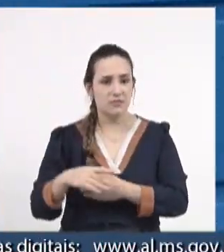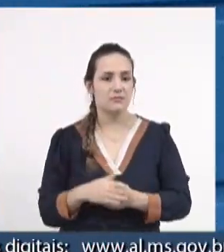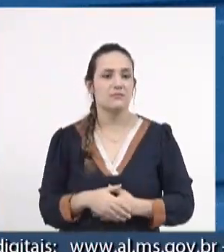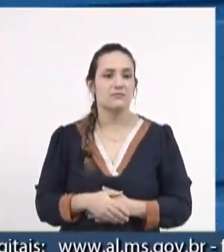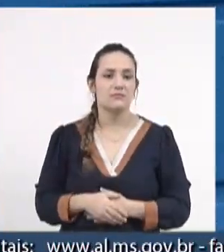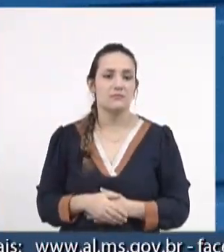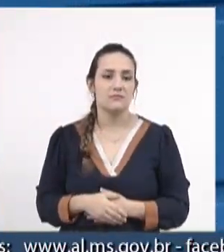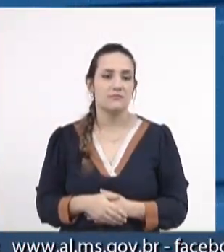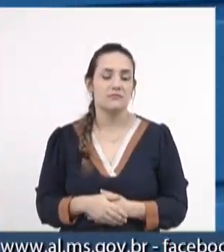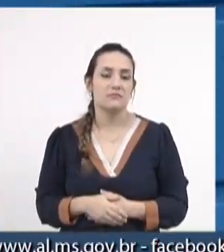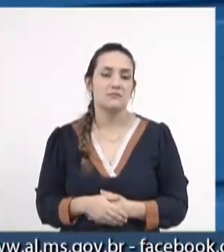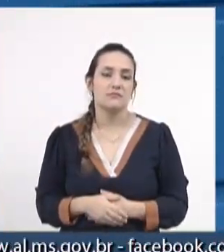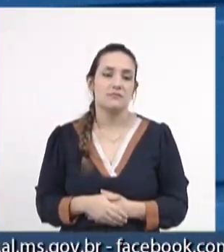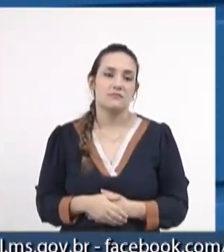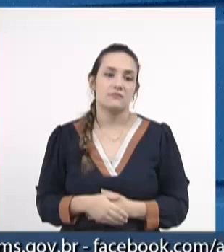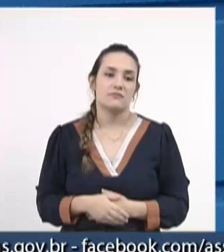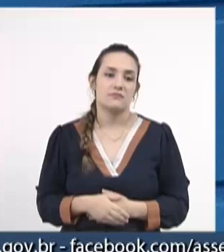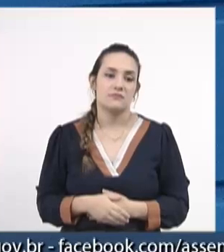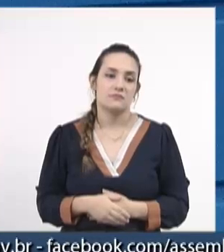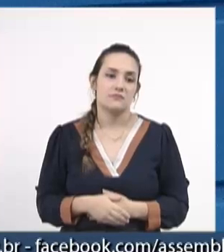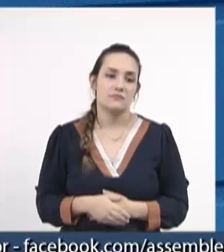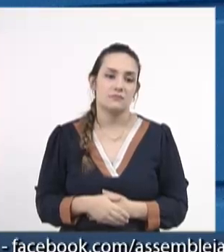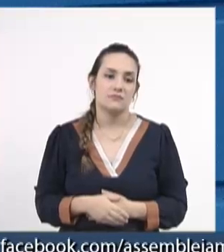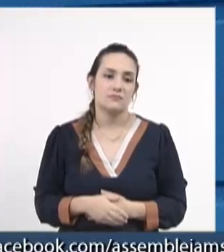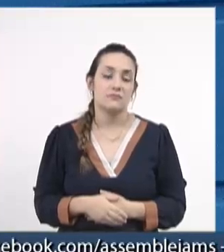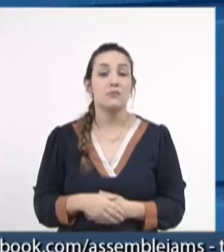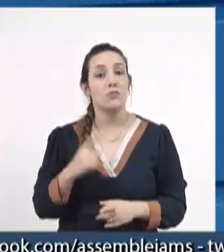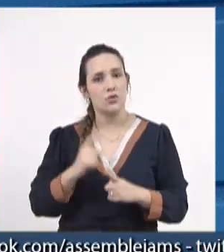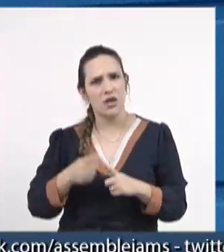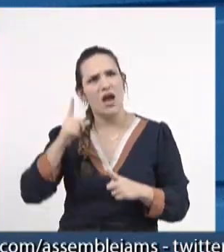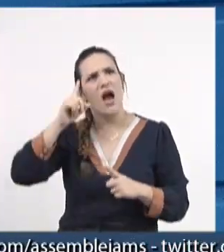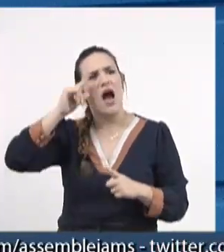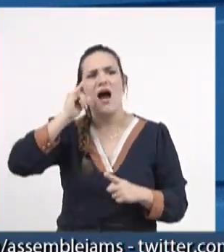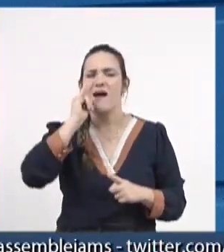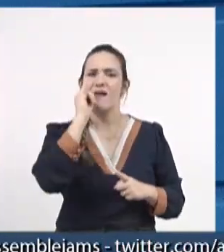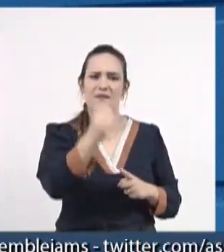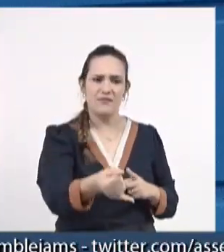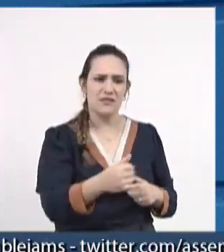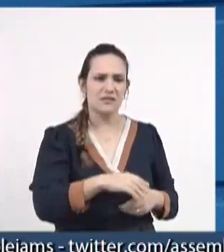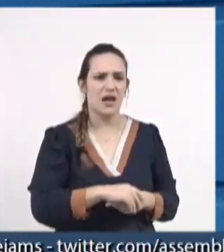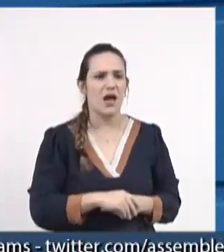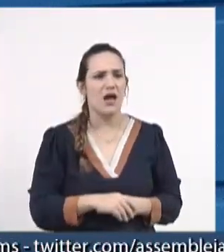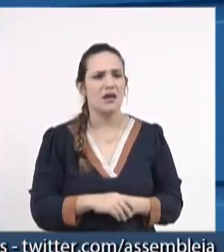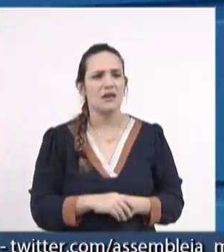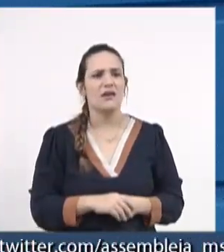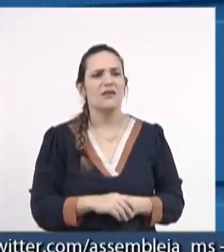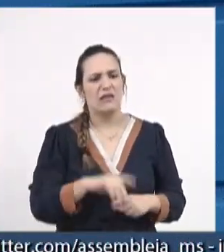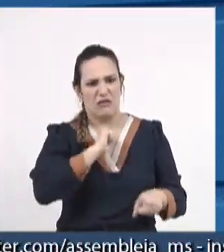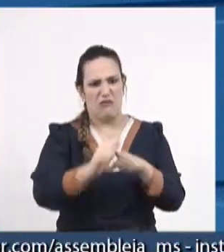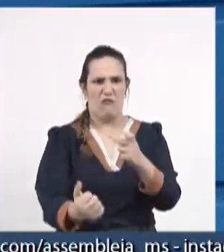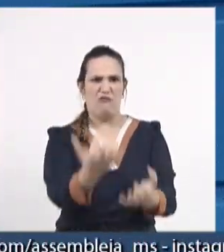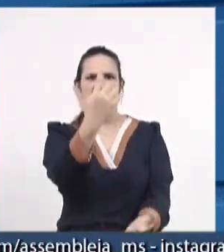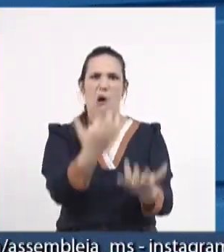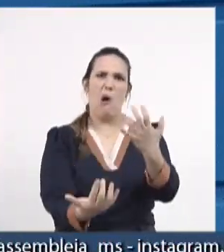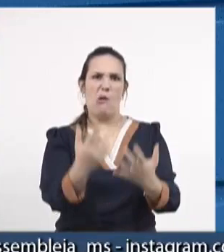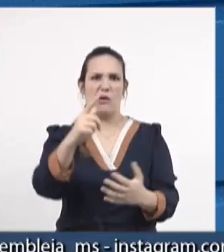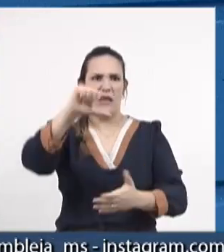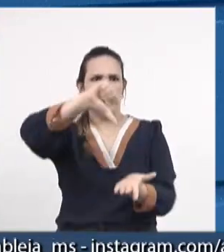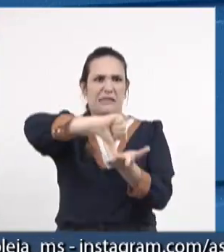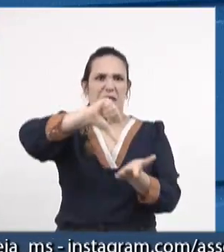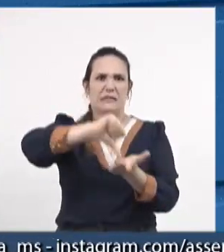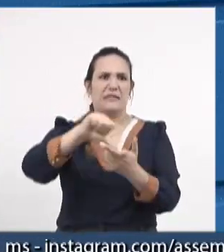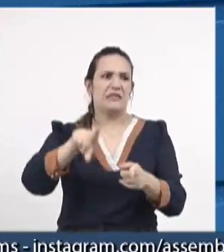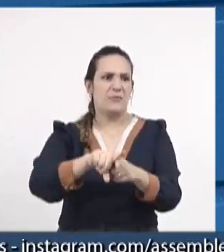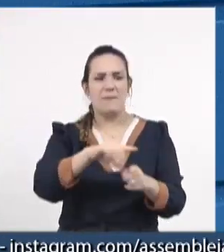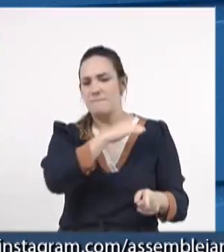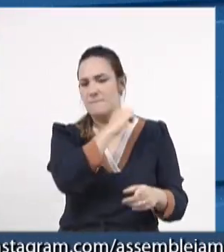E a mensagem era essa: porque em 24 horas eles iam colocar fogo na sede, sacrificar todos os animais. E aí, então, foi pedido